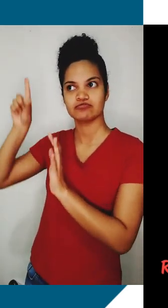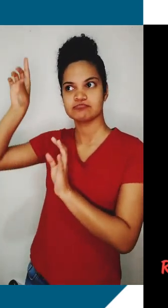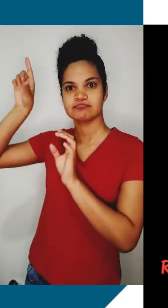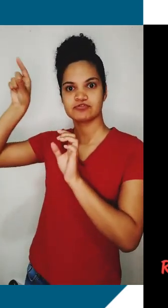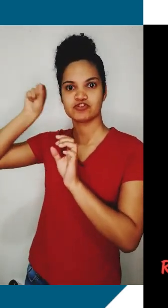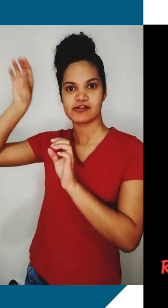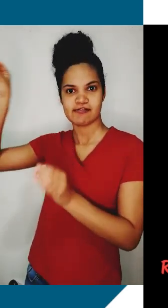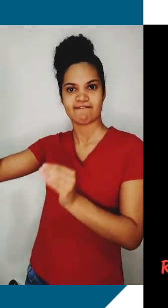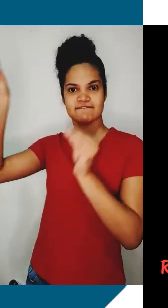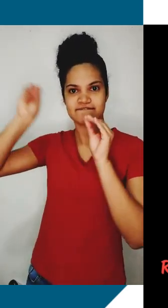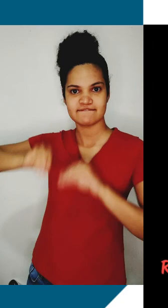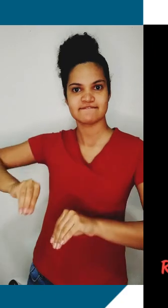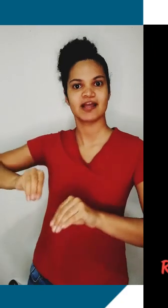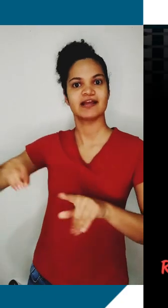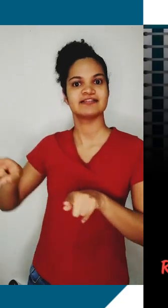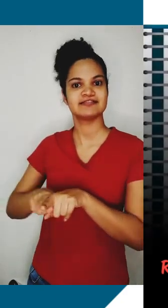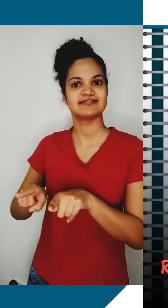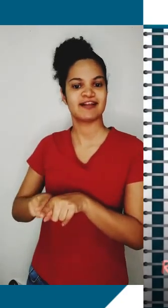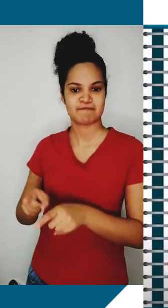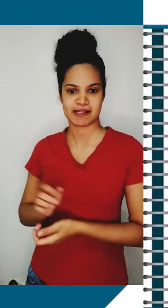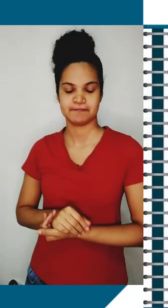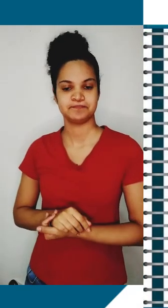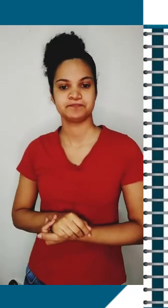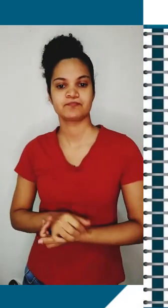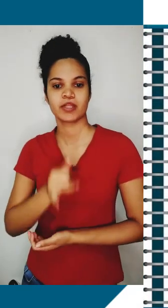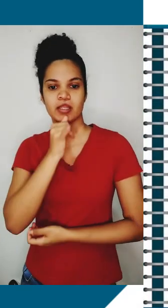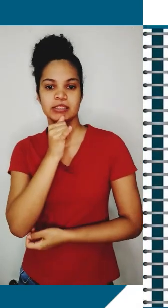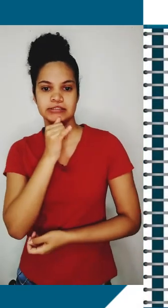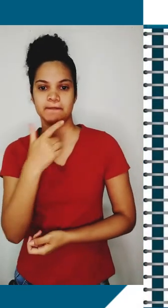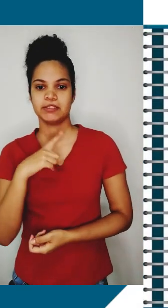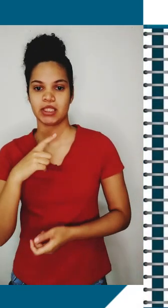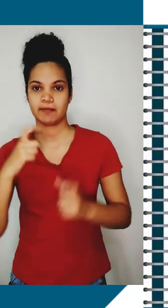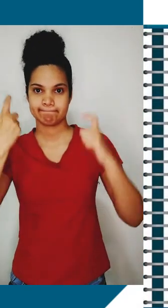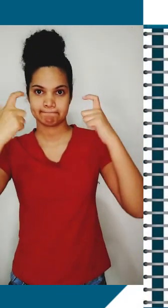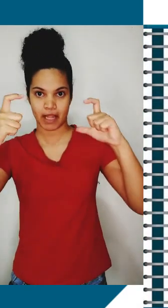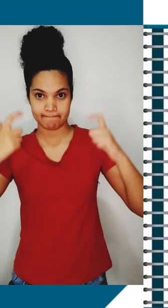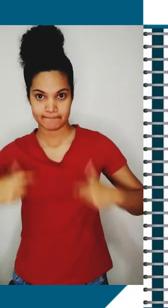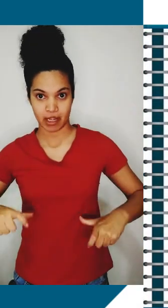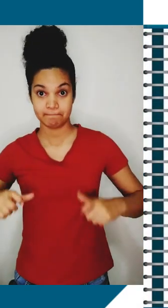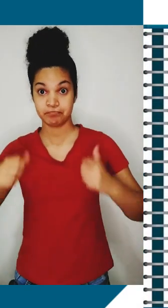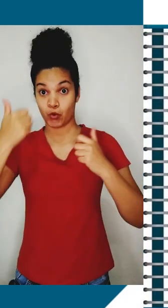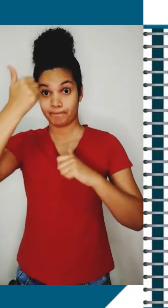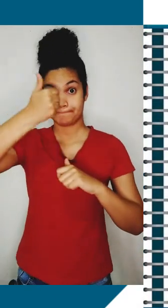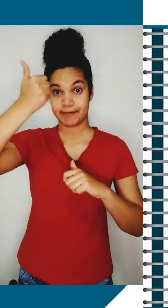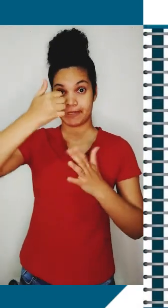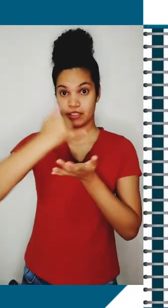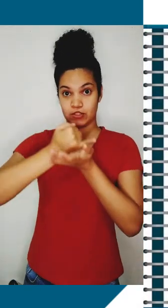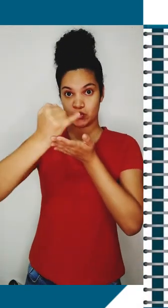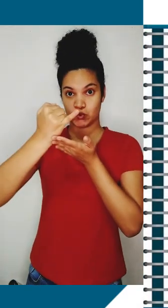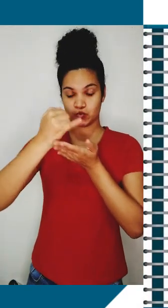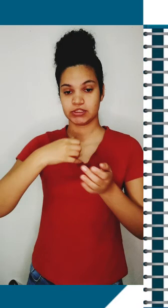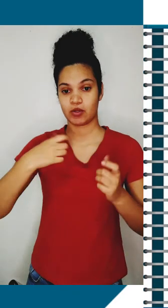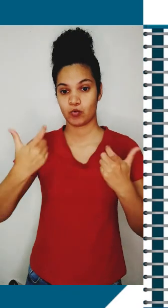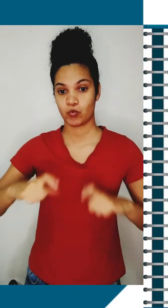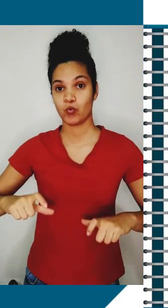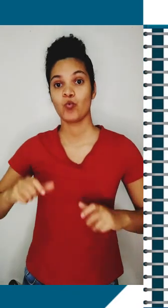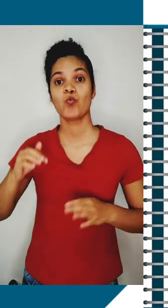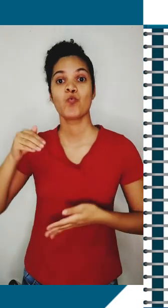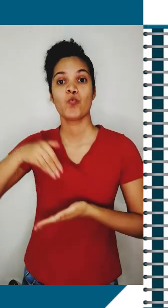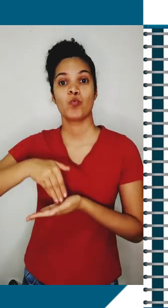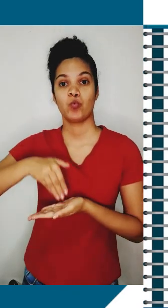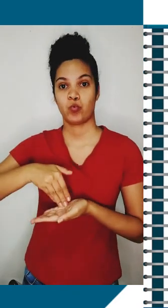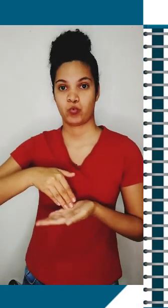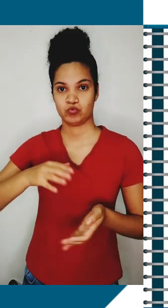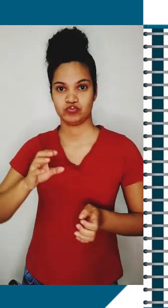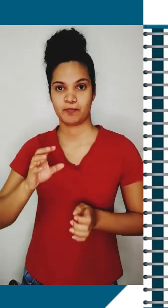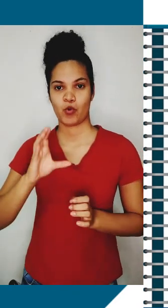para, na prática, entender como isso acontece. Bom, aqui nós temos 2 parágrafos, né? O primeiro é o parágrafo de introdução e depois é o parágrafo